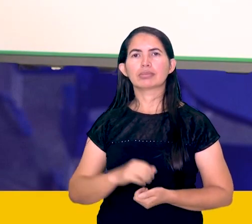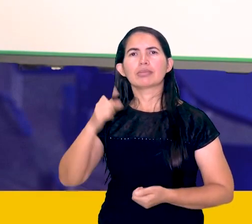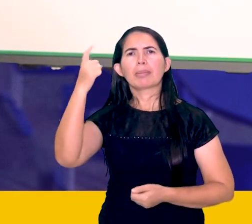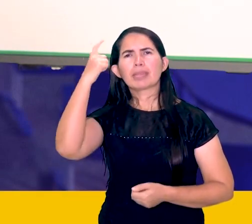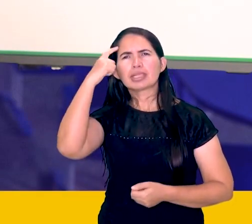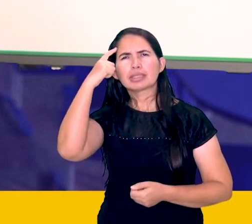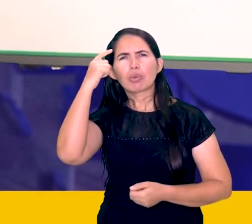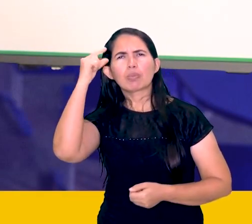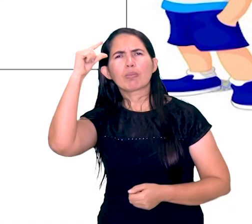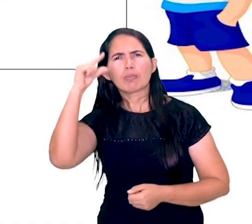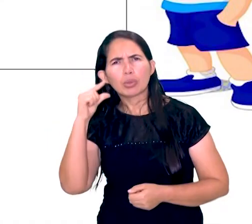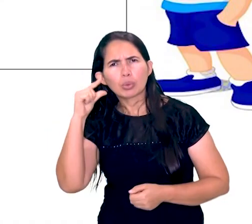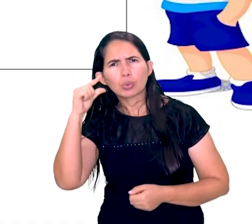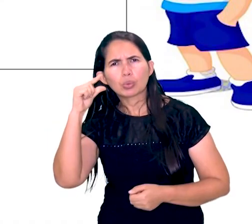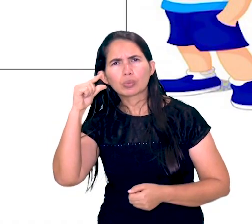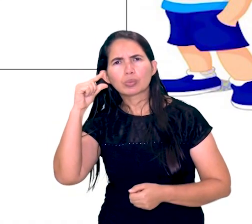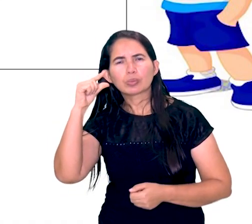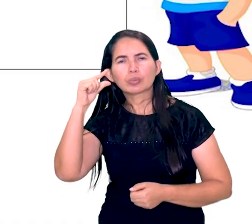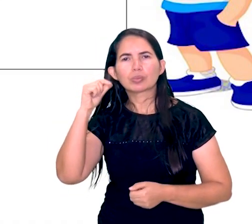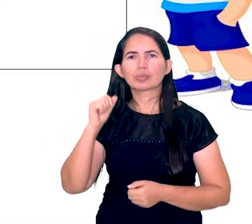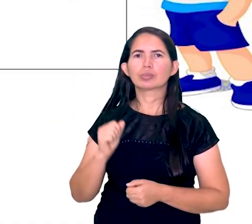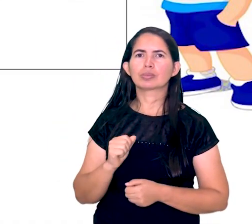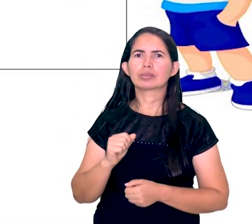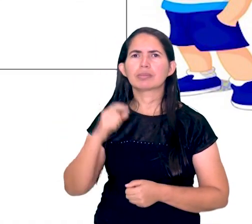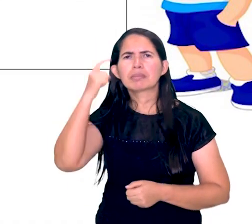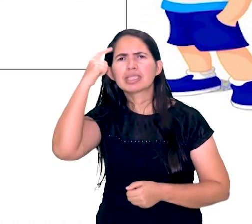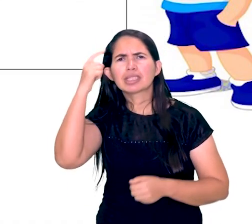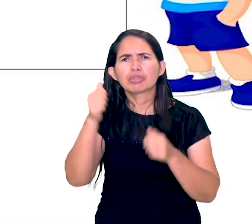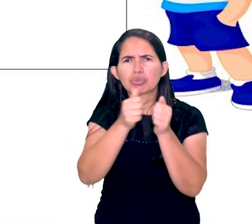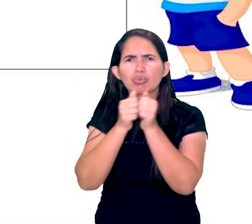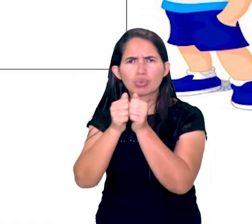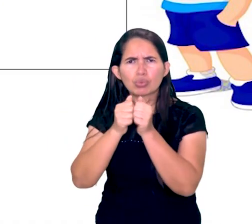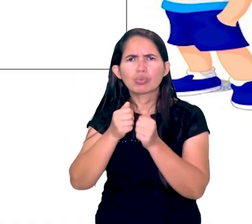Vamos pensar um pouco, né? Pensa aqui